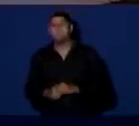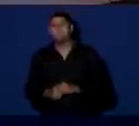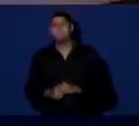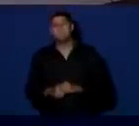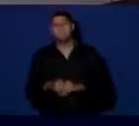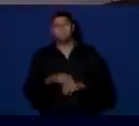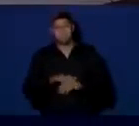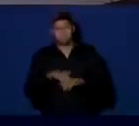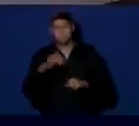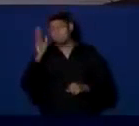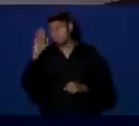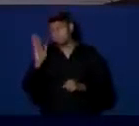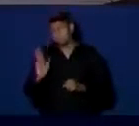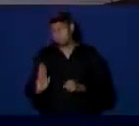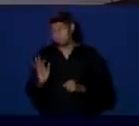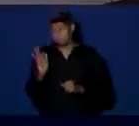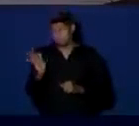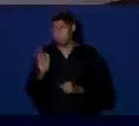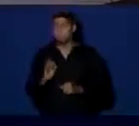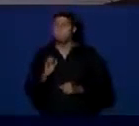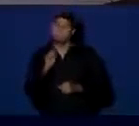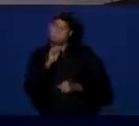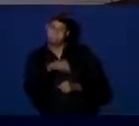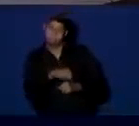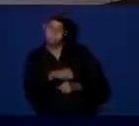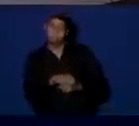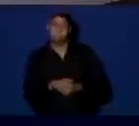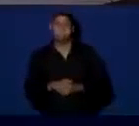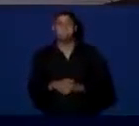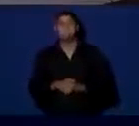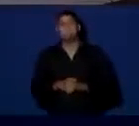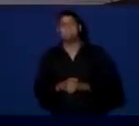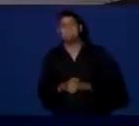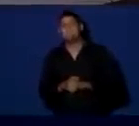Trazendo a conversa para o Brasil, né? Sim.